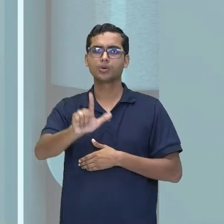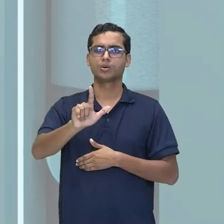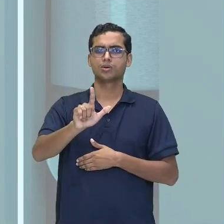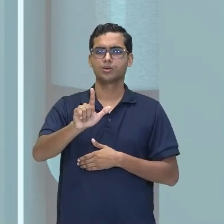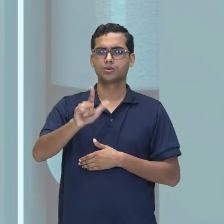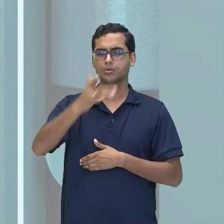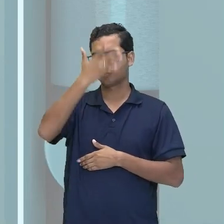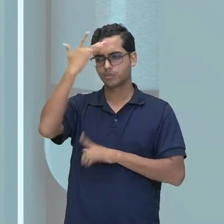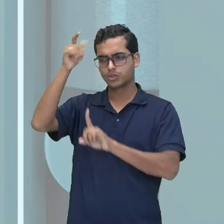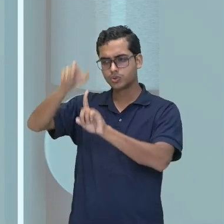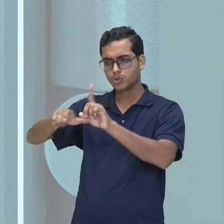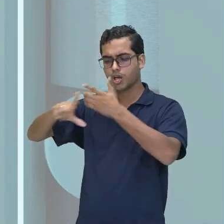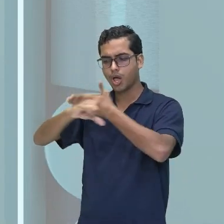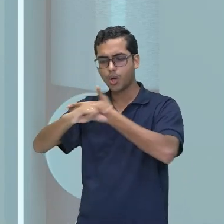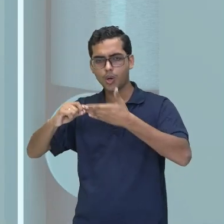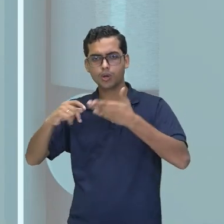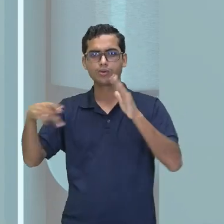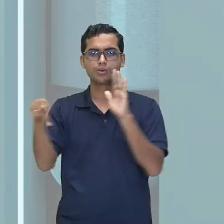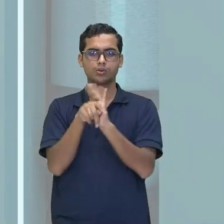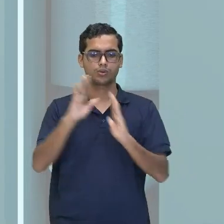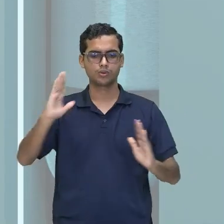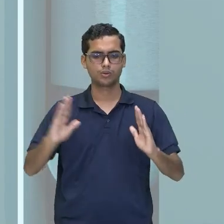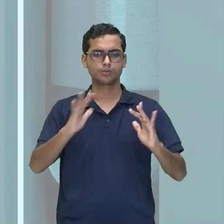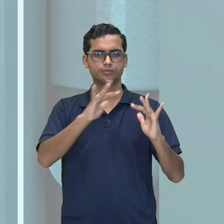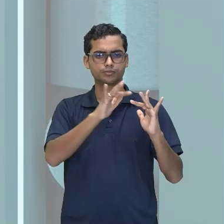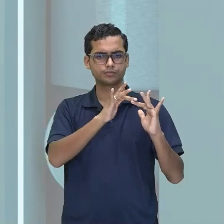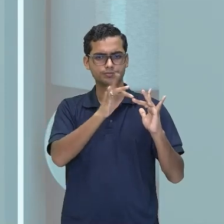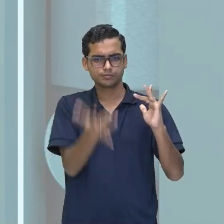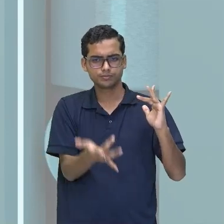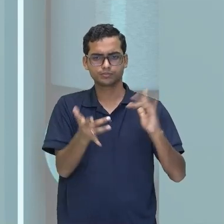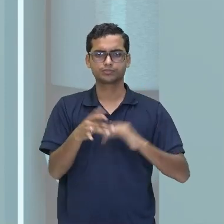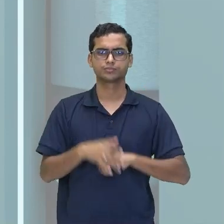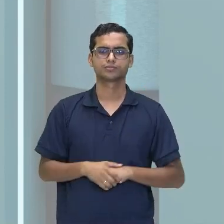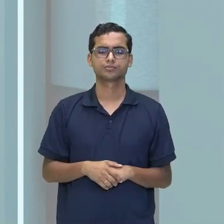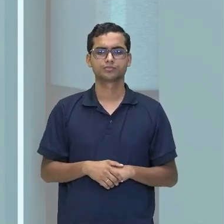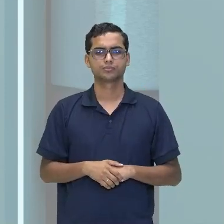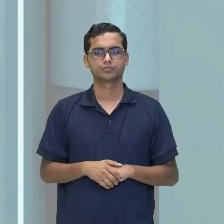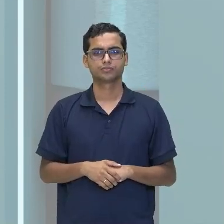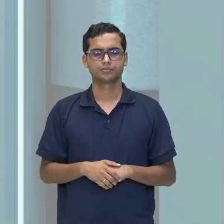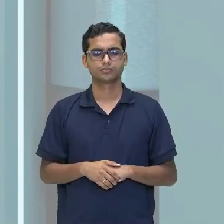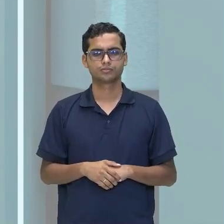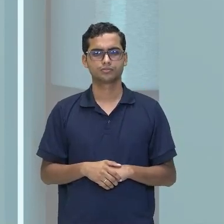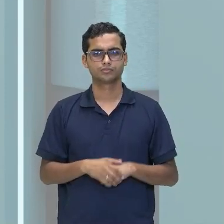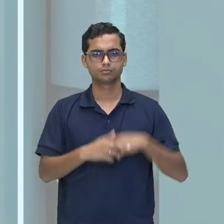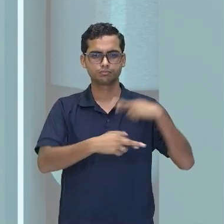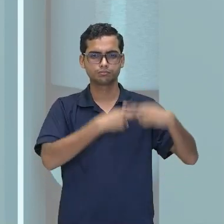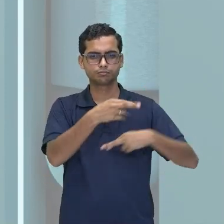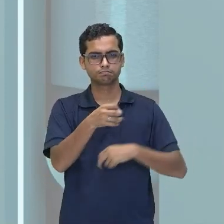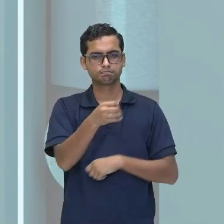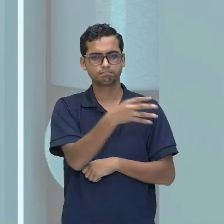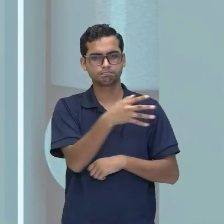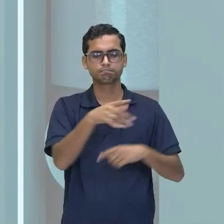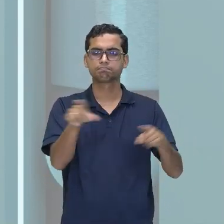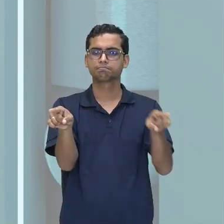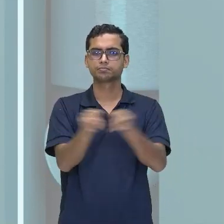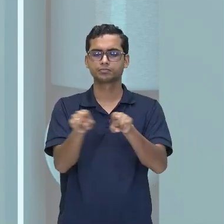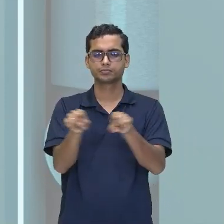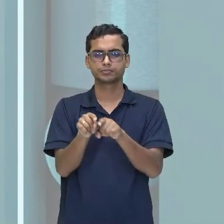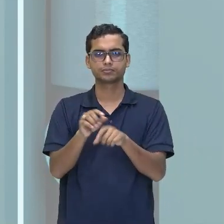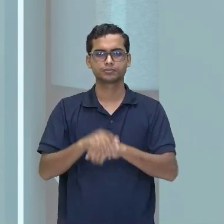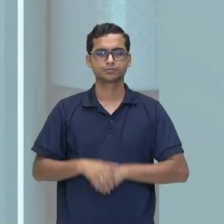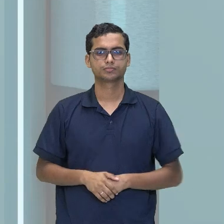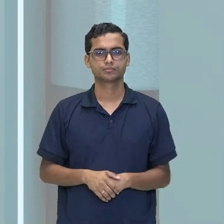do período classicismo, ou renascentista. Então, ele fala sobre Camões como se